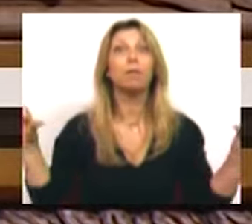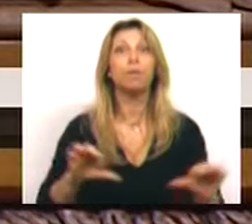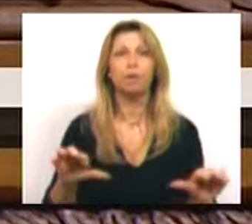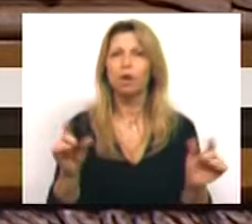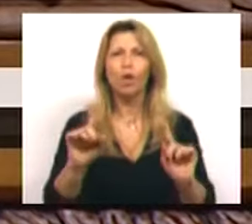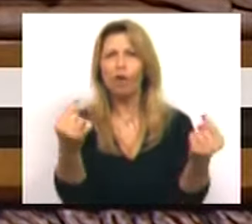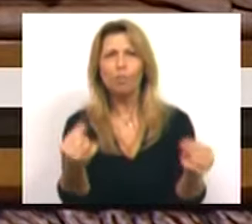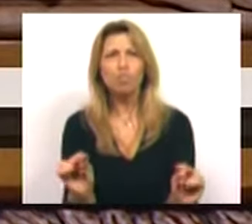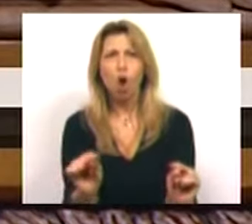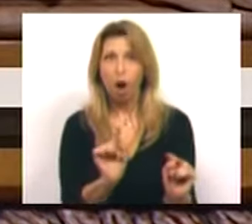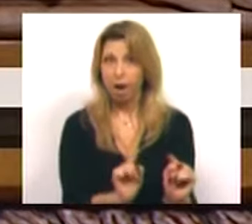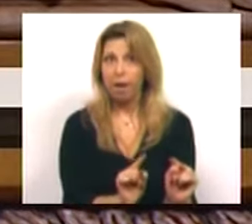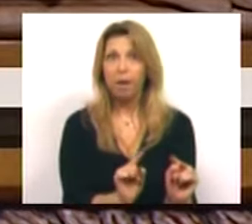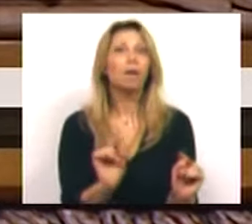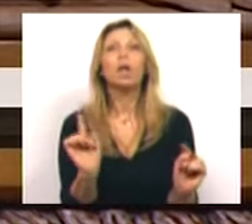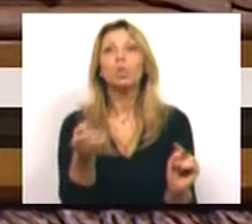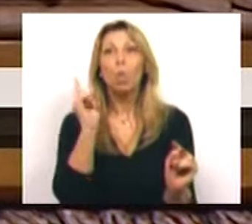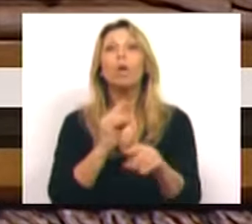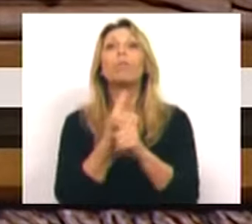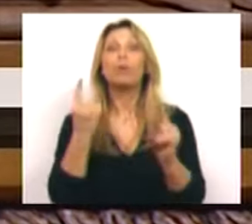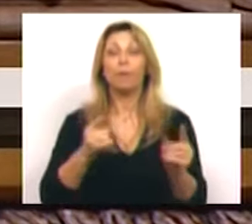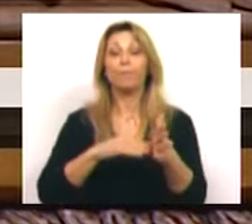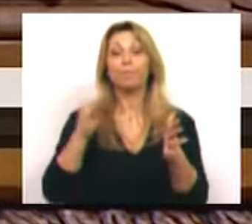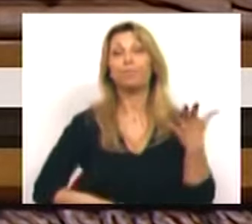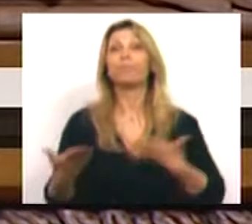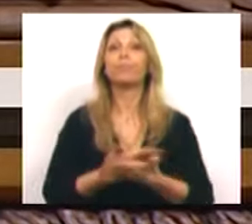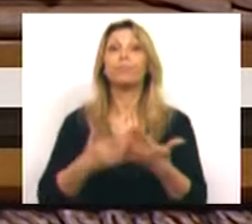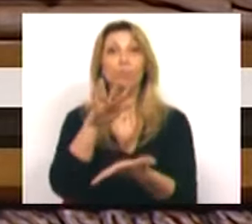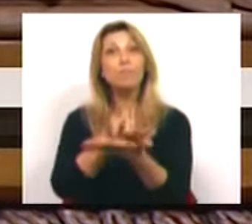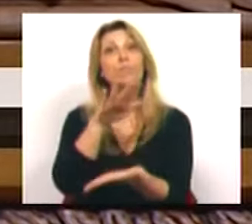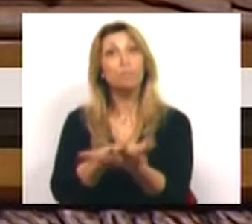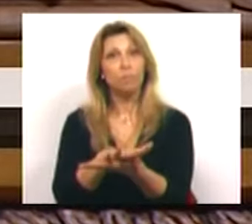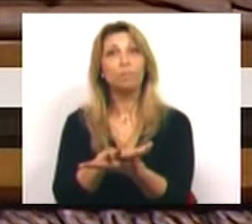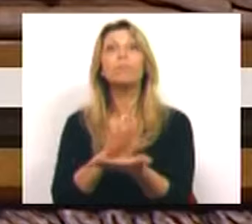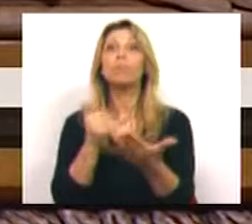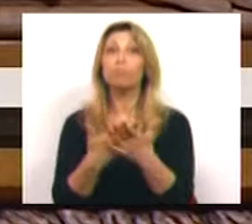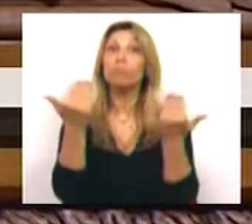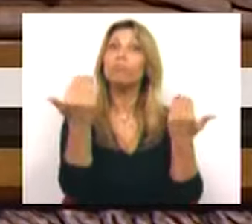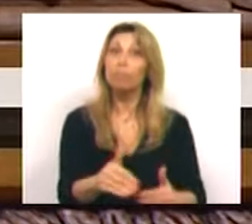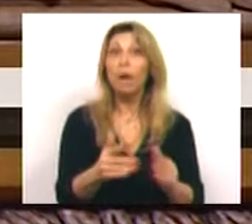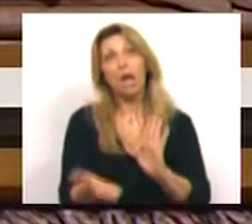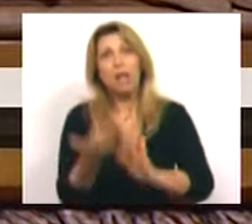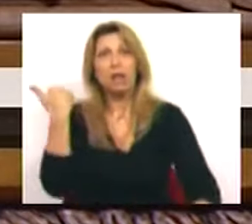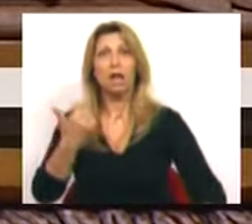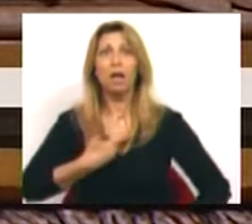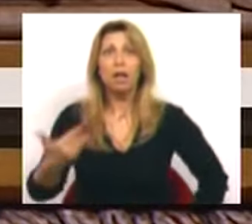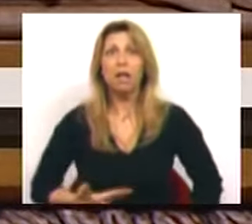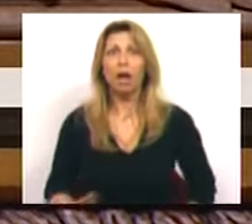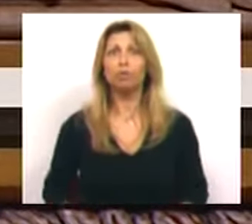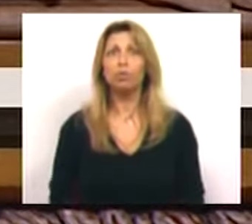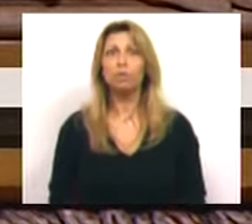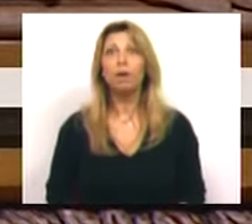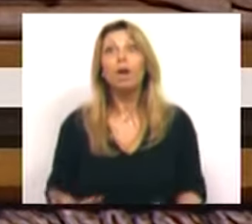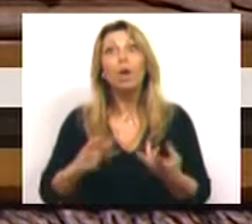aí, porque em contratos negociados e publicados foram condicionados e amputados direitos. E o problema